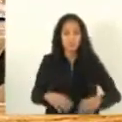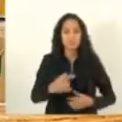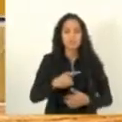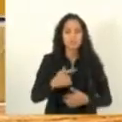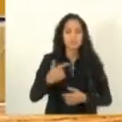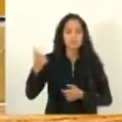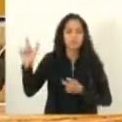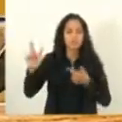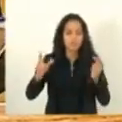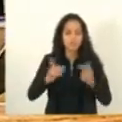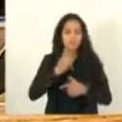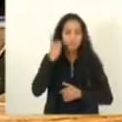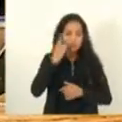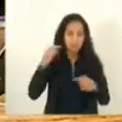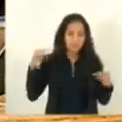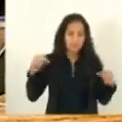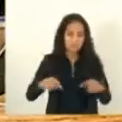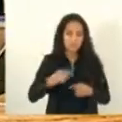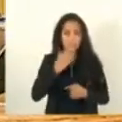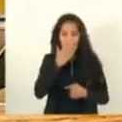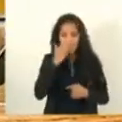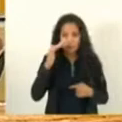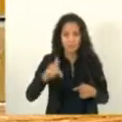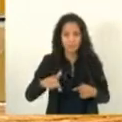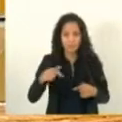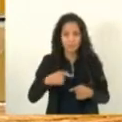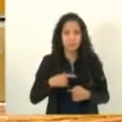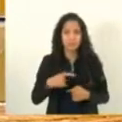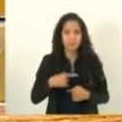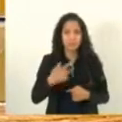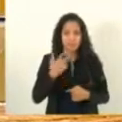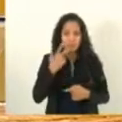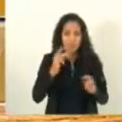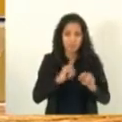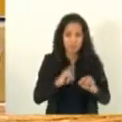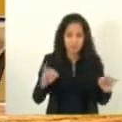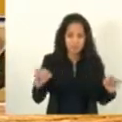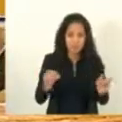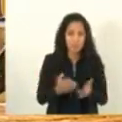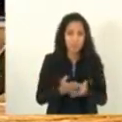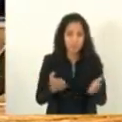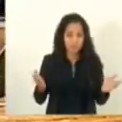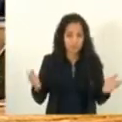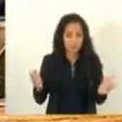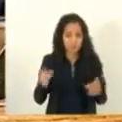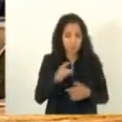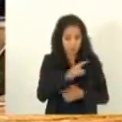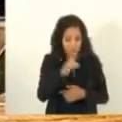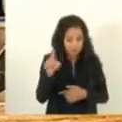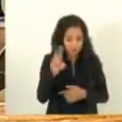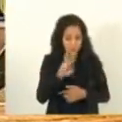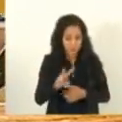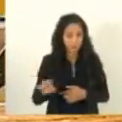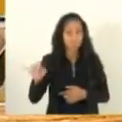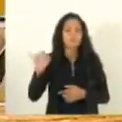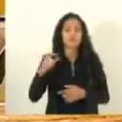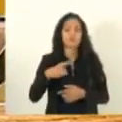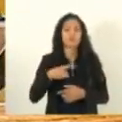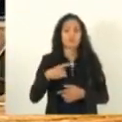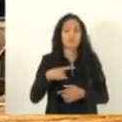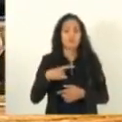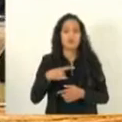demais deputados que aqui estão, de poder dizer para vocês, vocês vão ter como